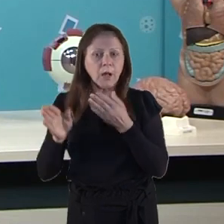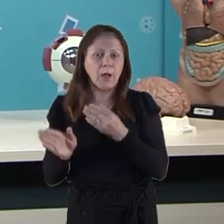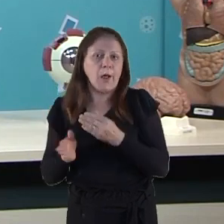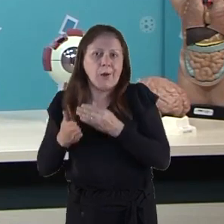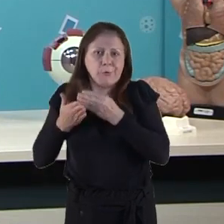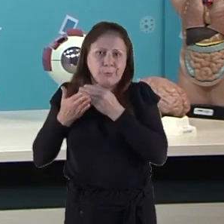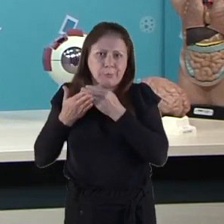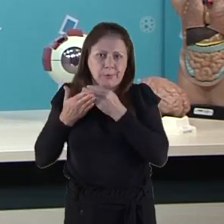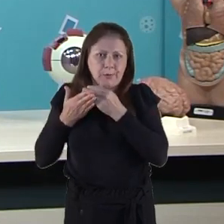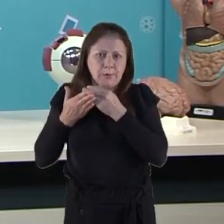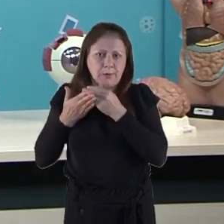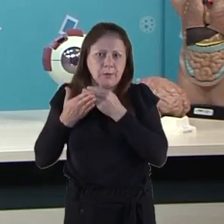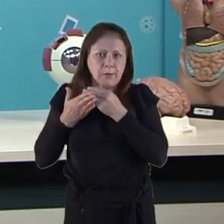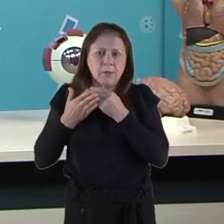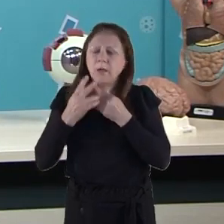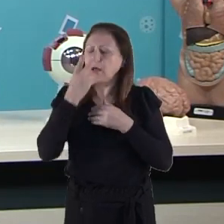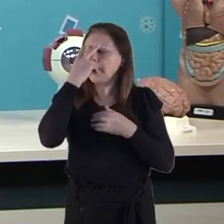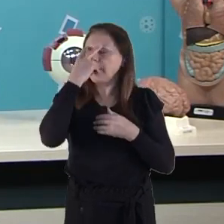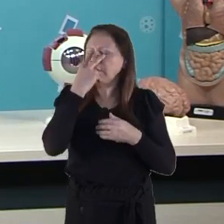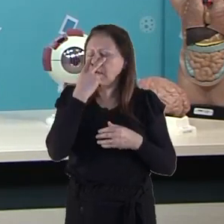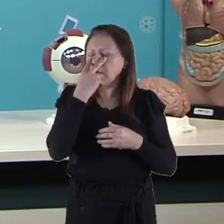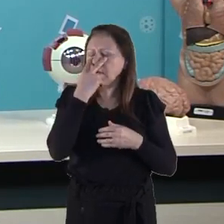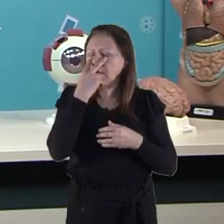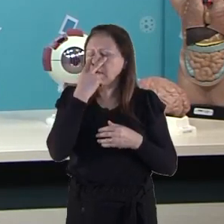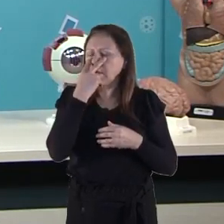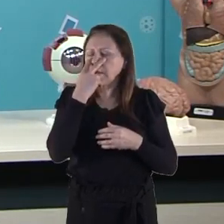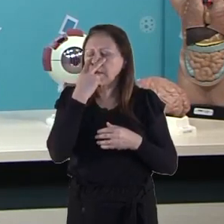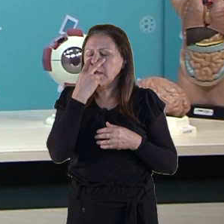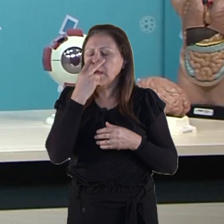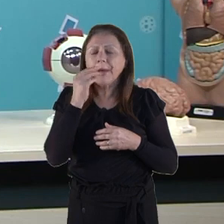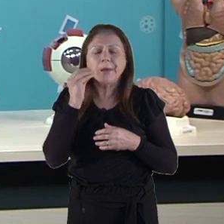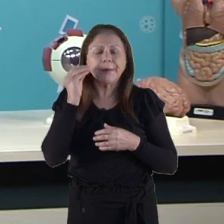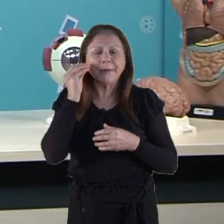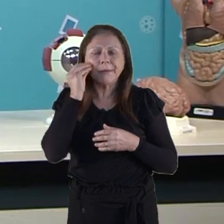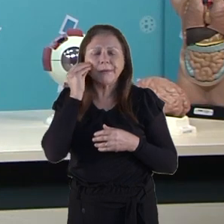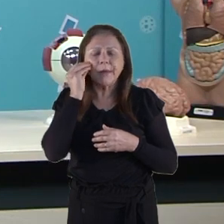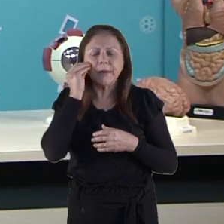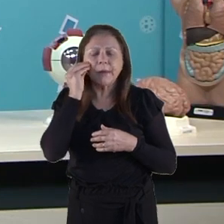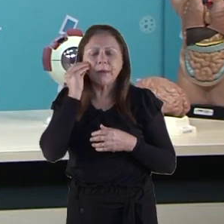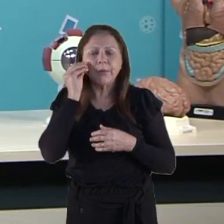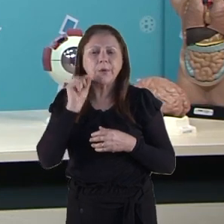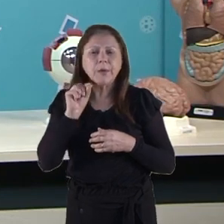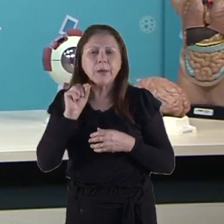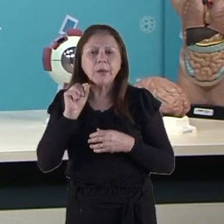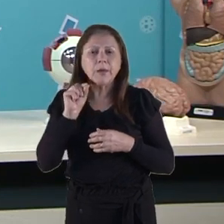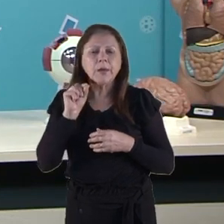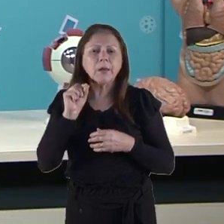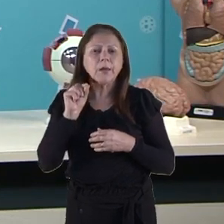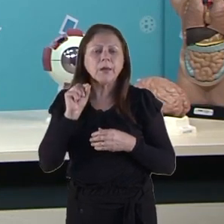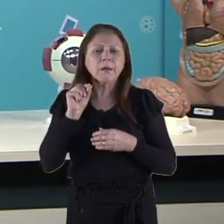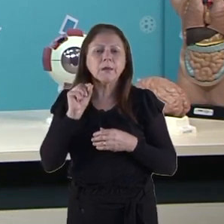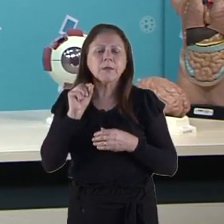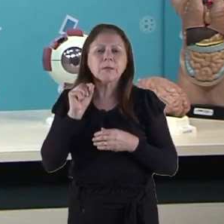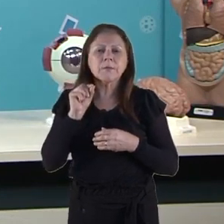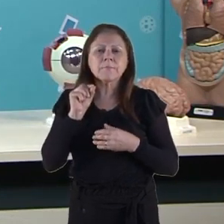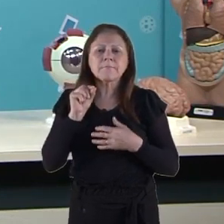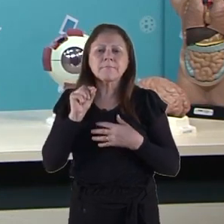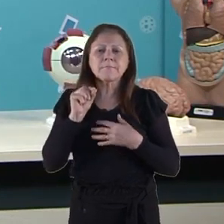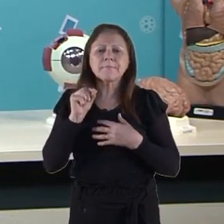interligado, né? Então, por exemplo, se a pessoa perde a visão, ela vai tentar compensar a falta daquele sentido com